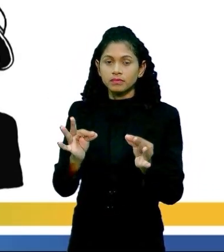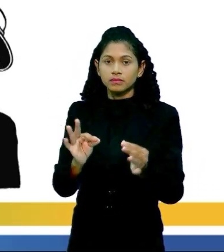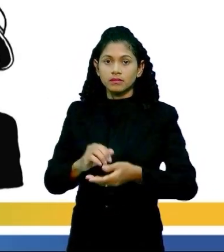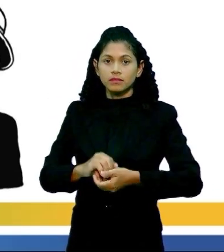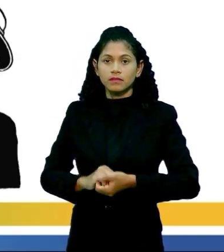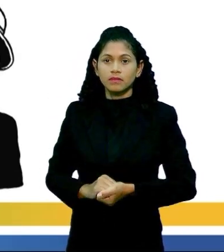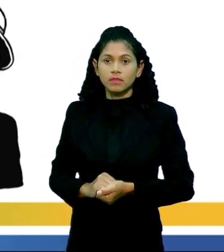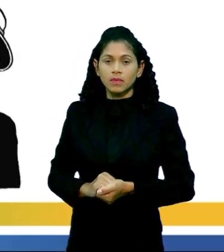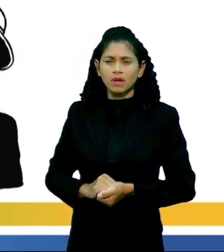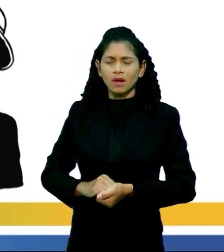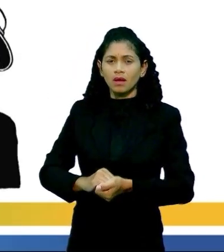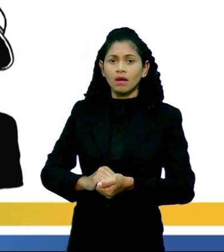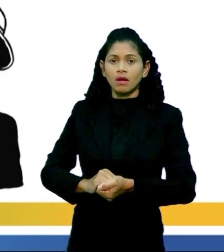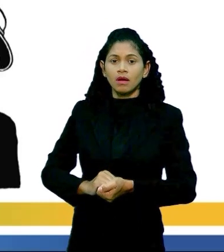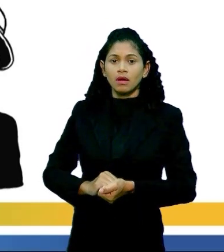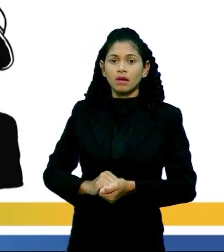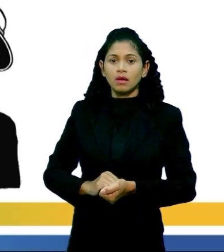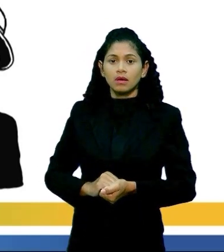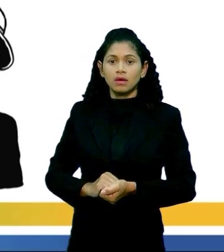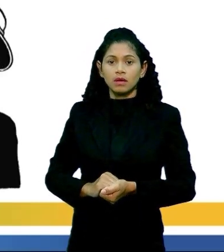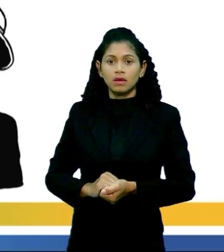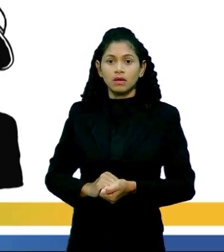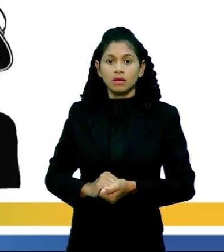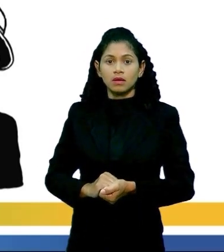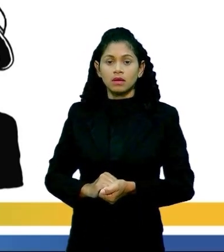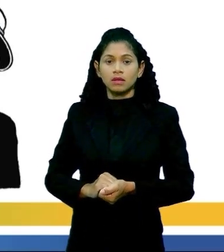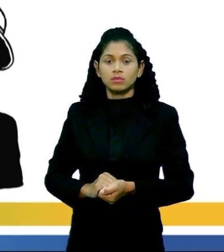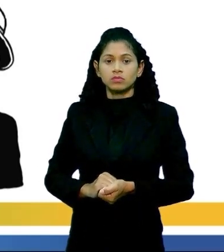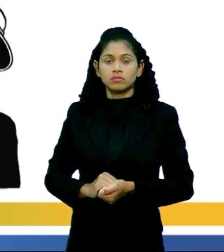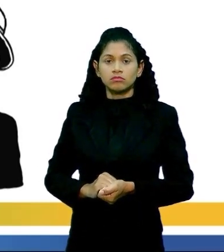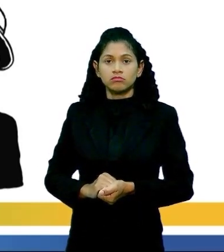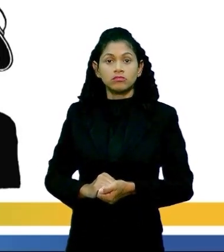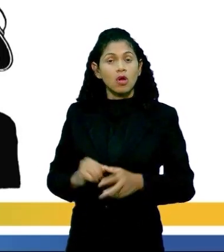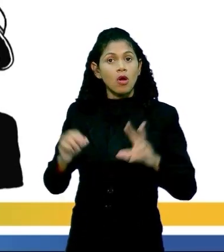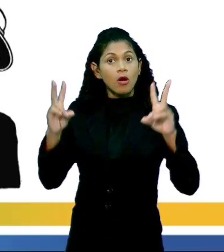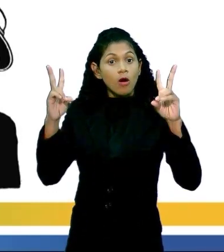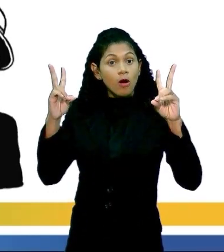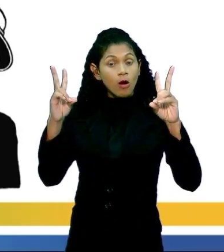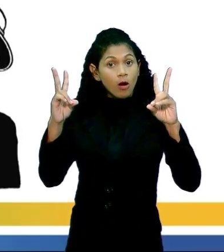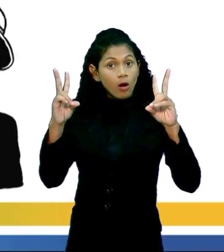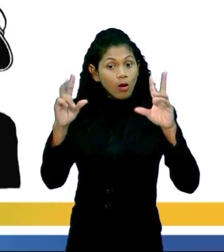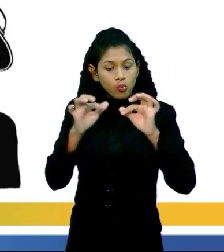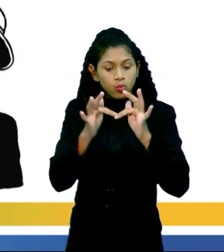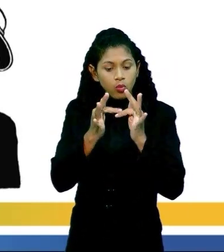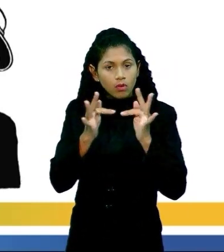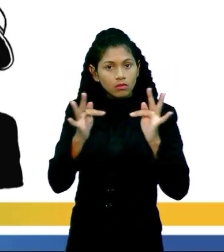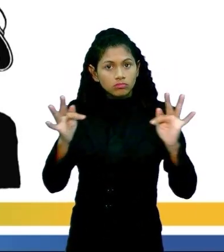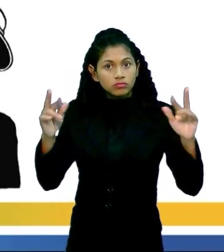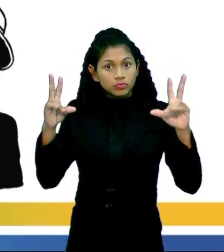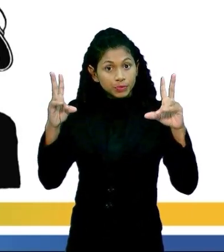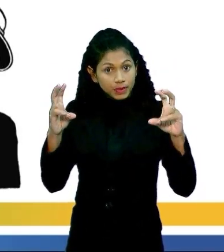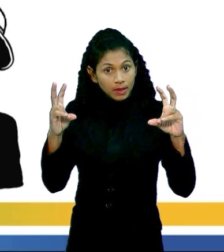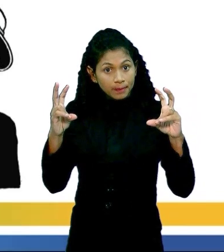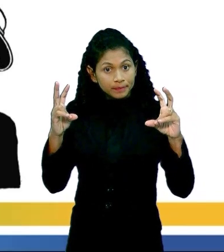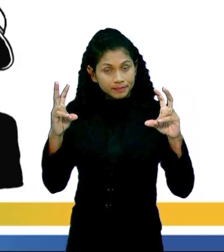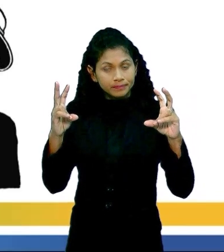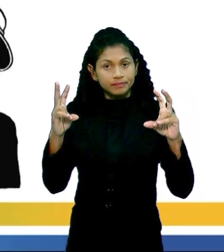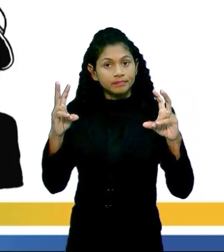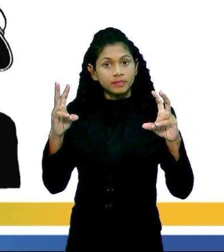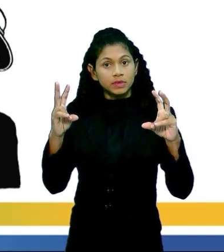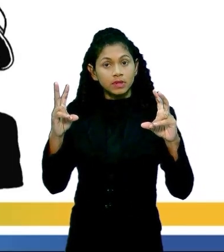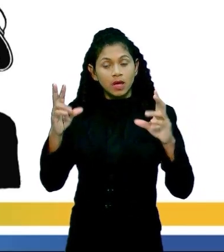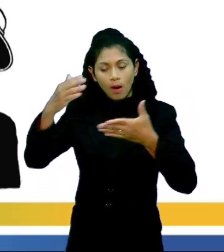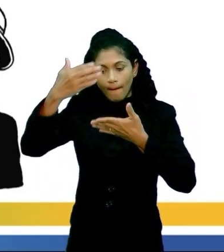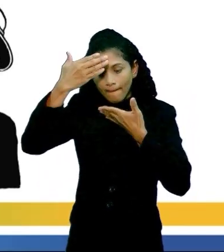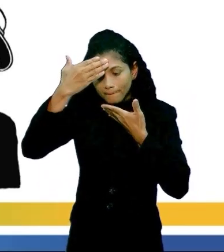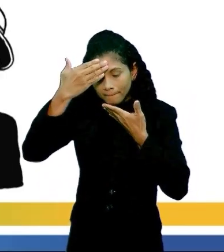fumar. Então, graças por não fumar é o título de um texto publicitário produzido pelo Ministério da